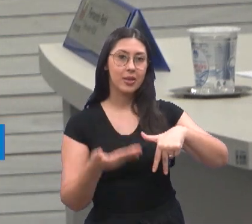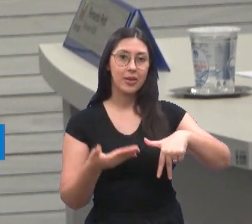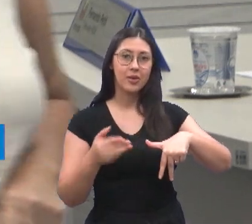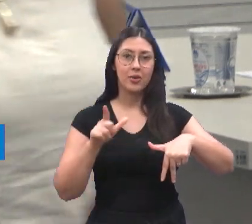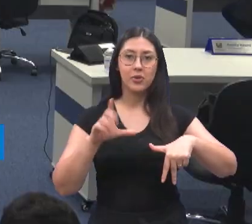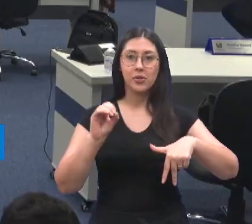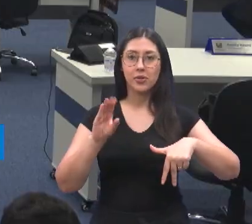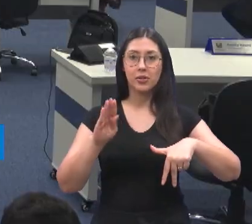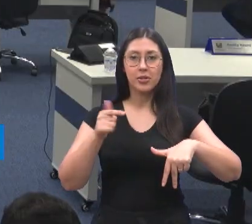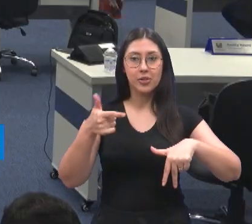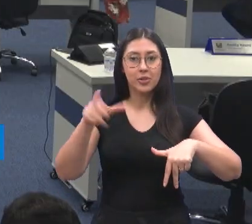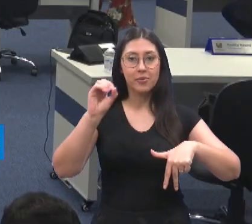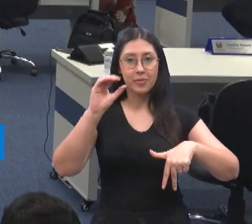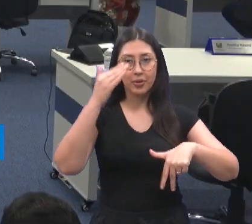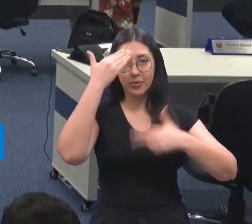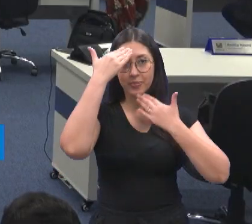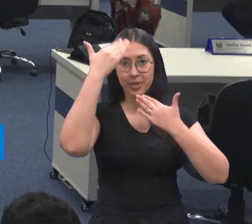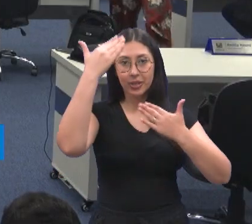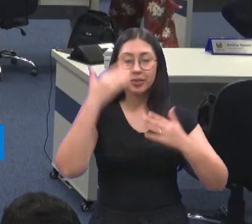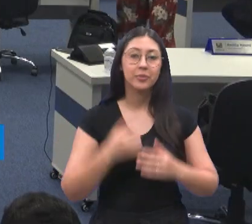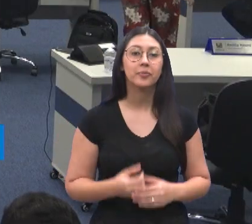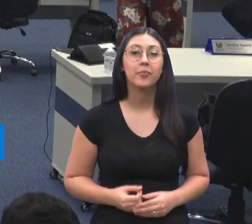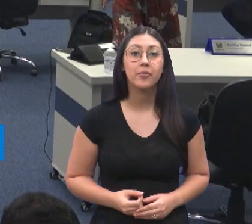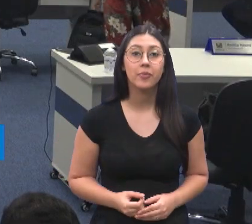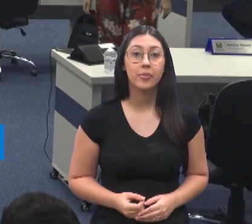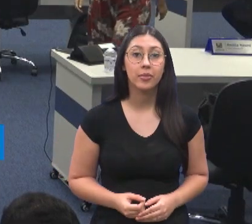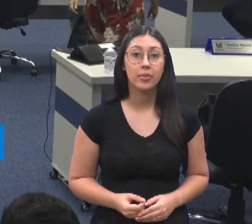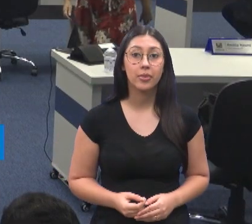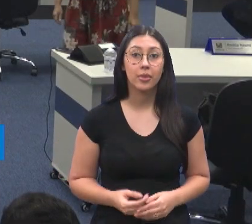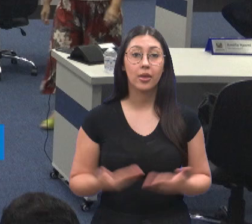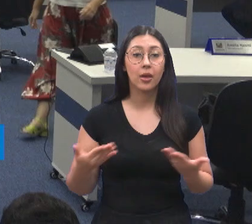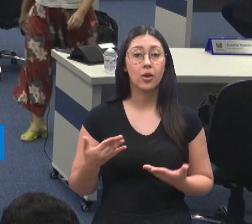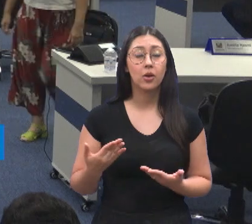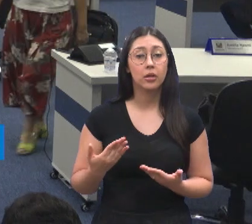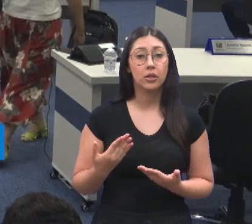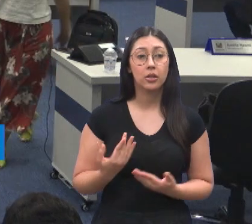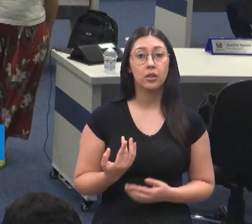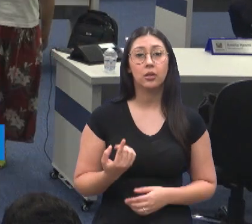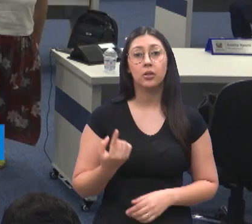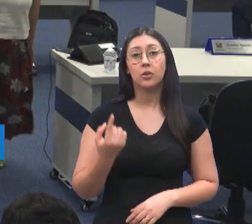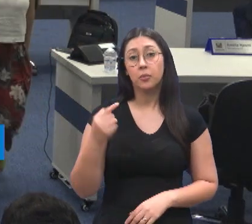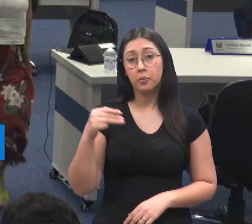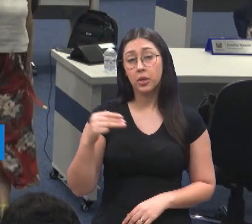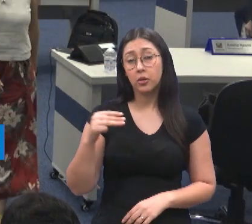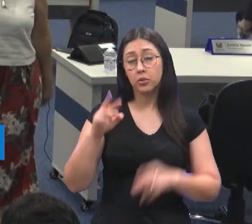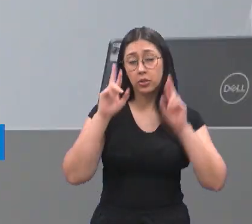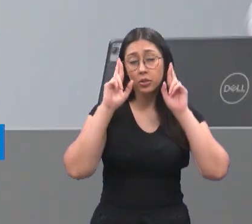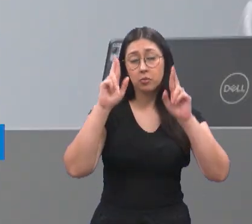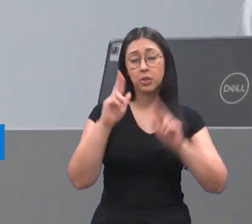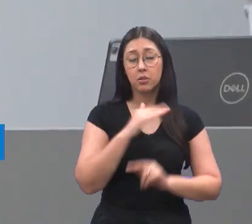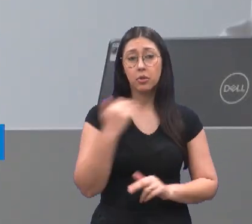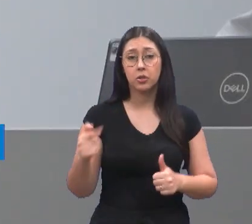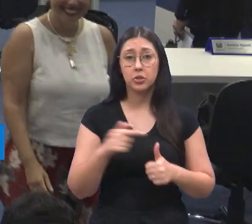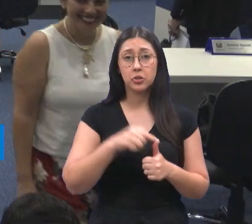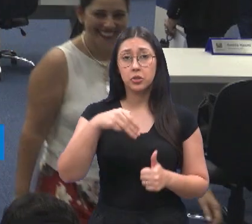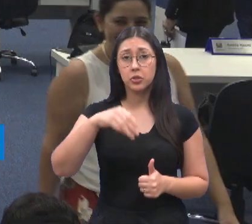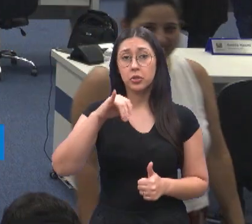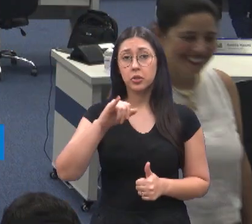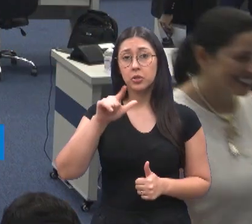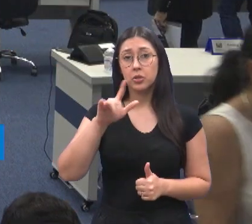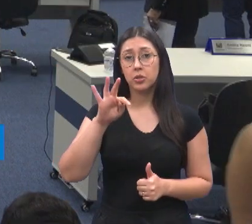obrigada. Passaremos agora um minuto de silêncio pelo passamento de Milton